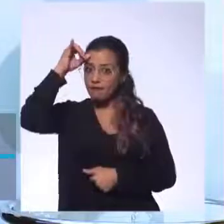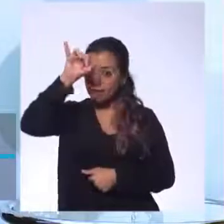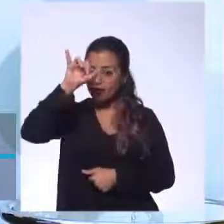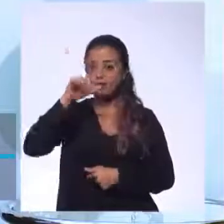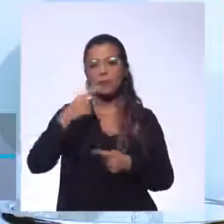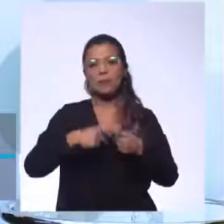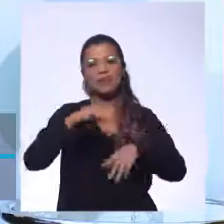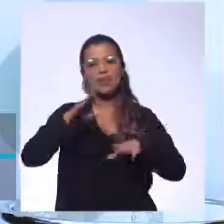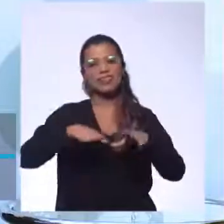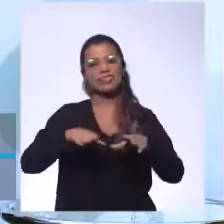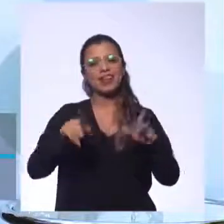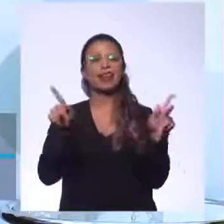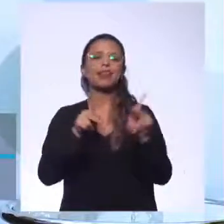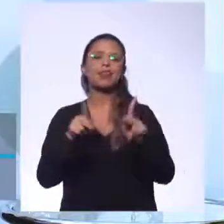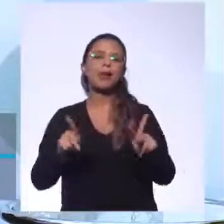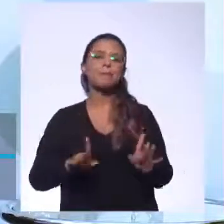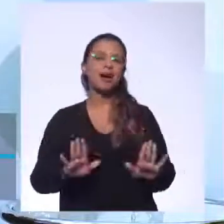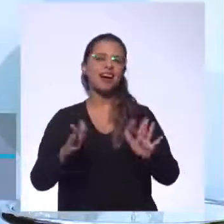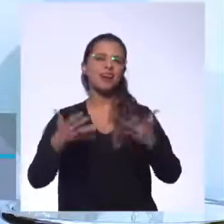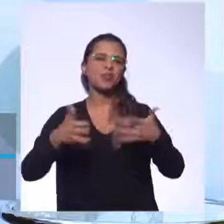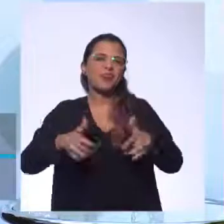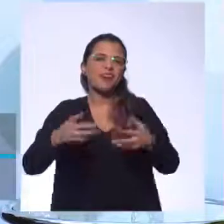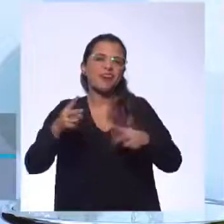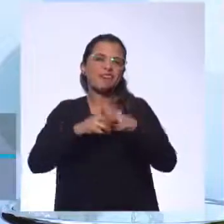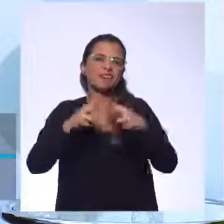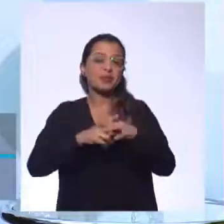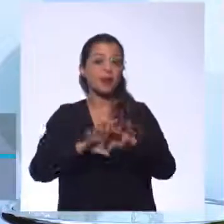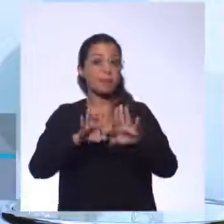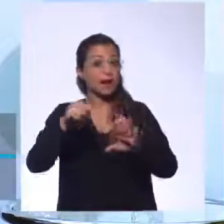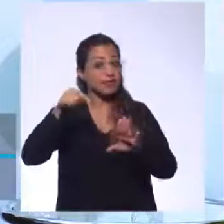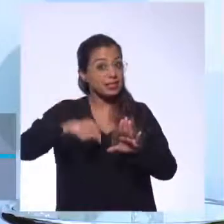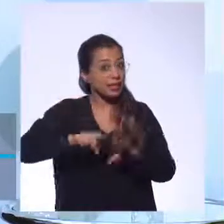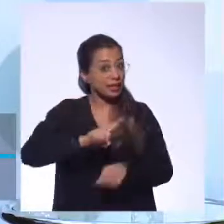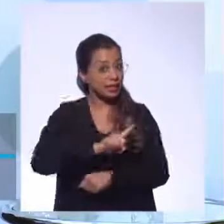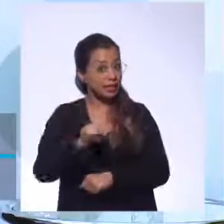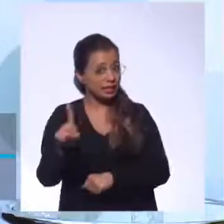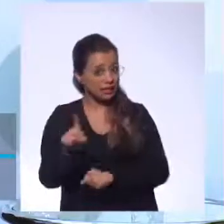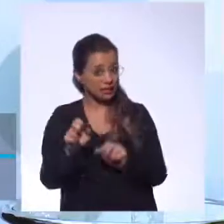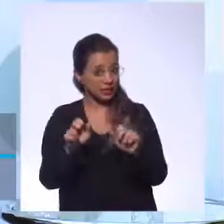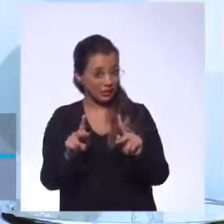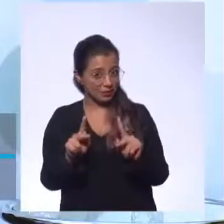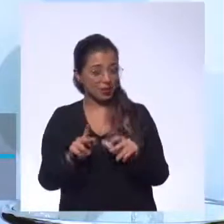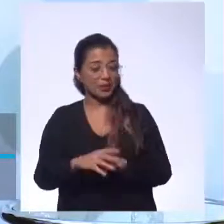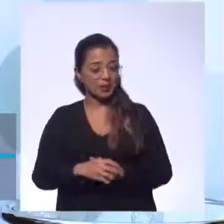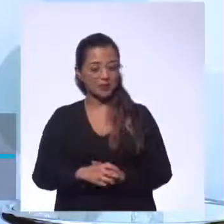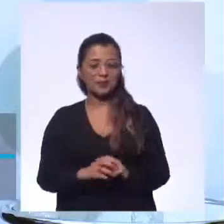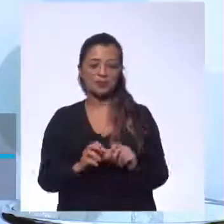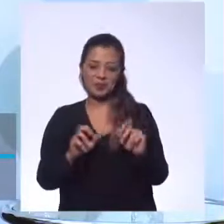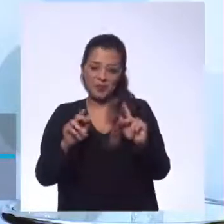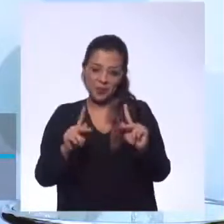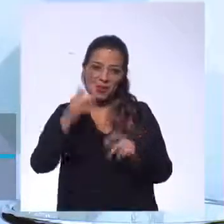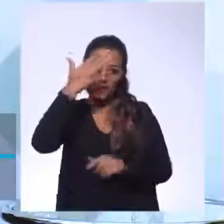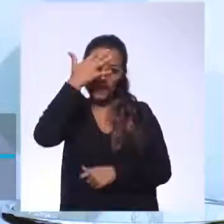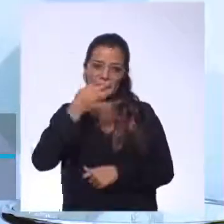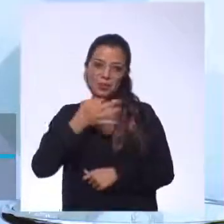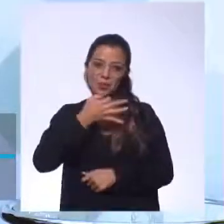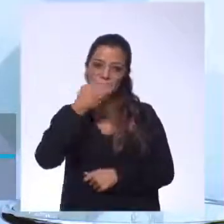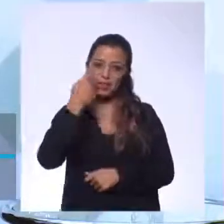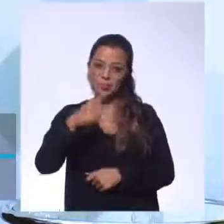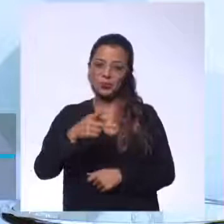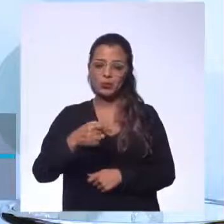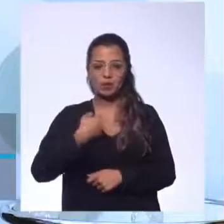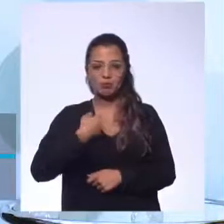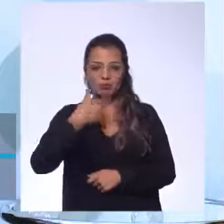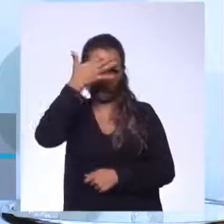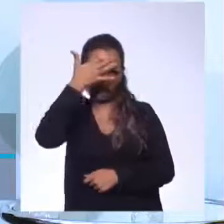aluno é aquele aluno da paz, né? Ele quer falar do lado, mas aqui não, entende? Mas tá beleza, a sua opinião a gente entende. Eu só